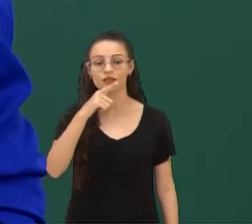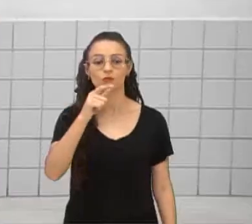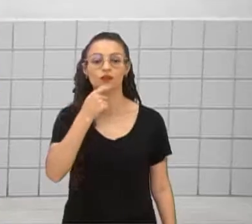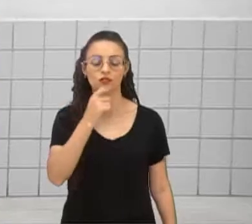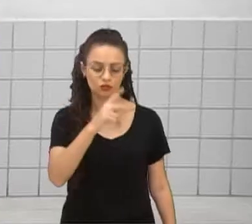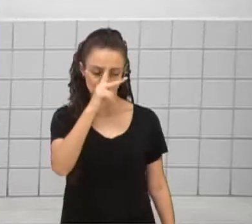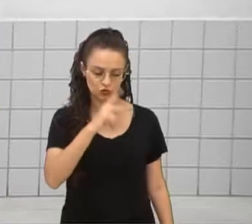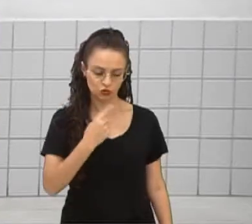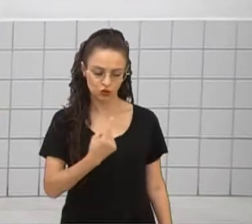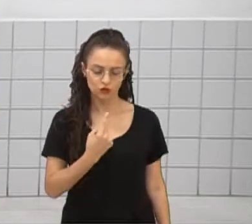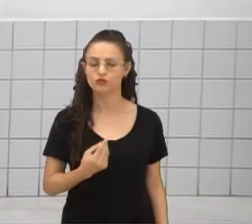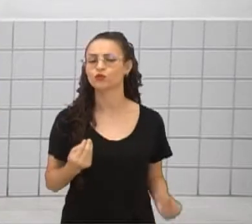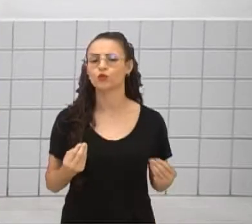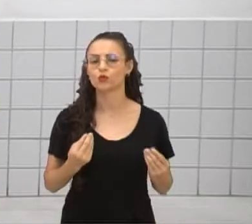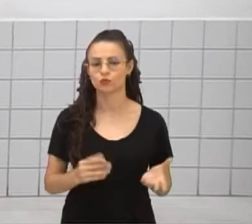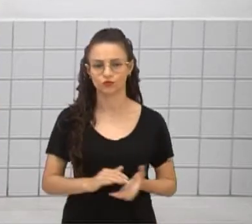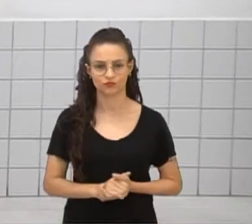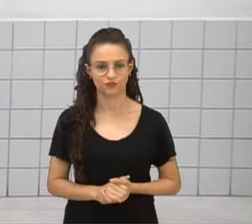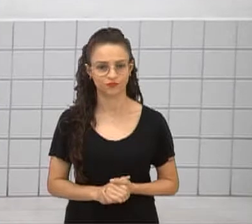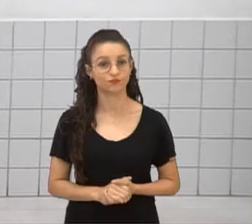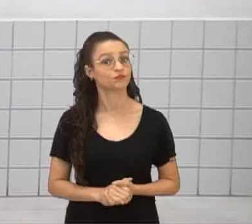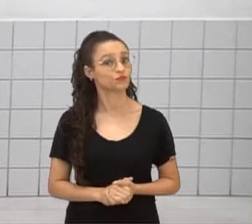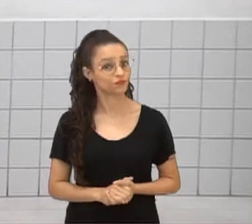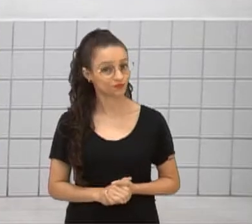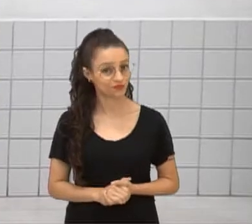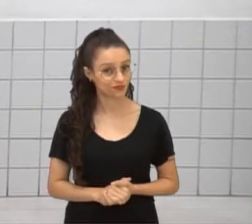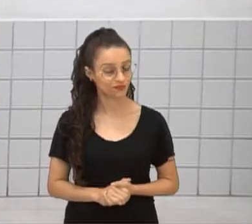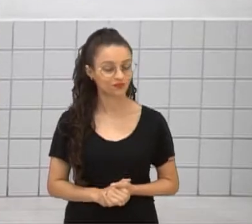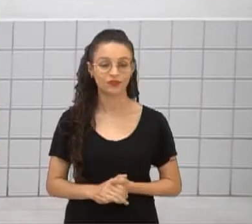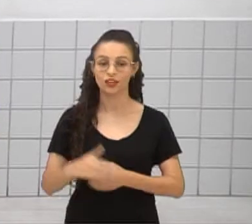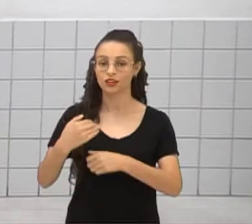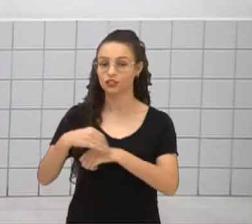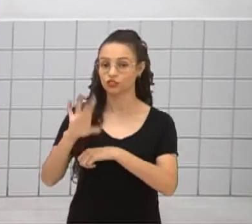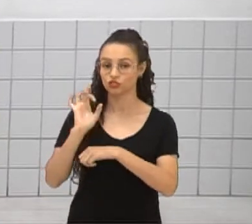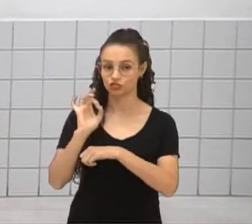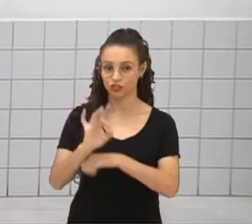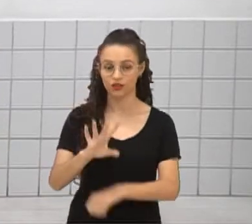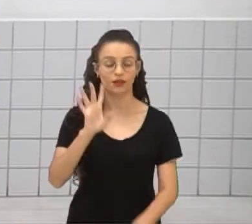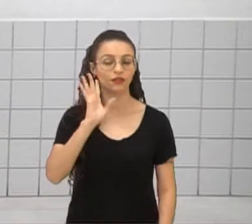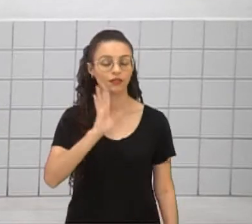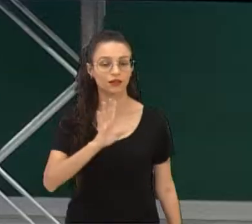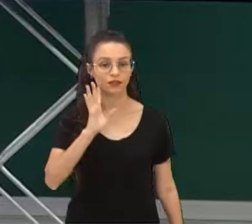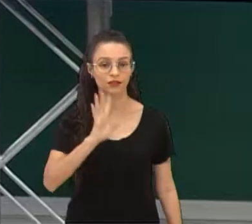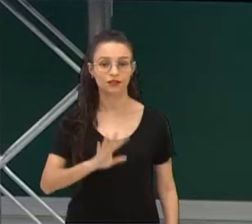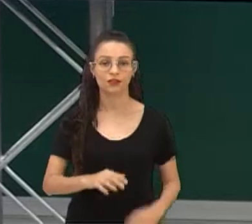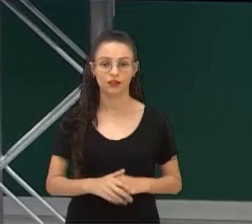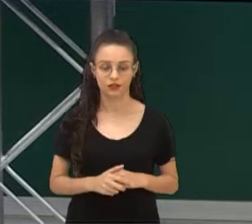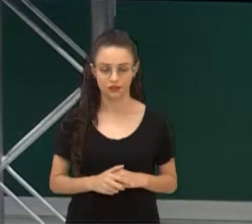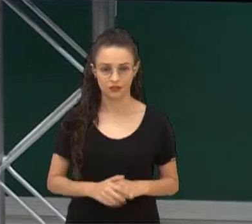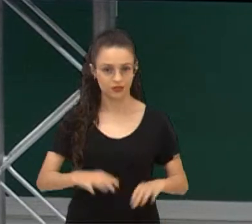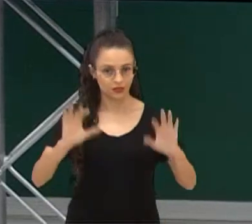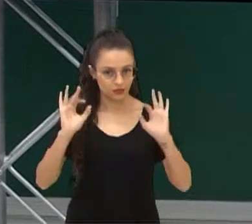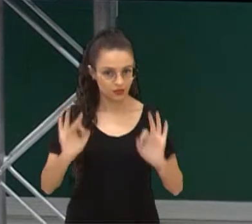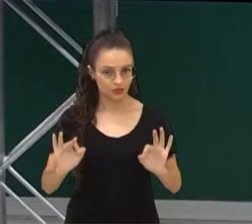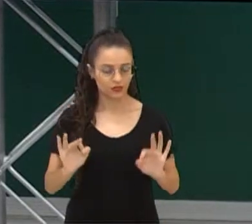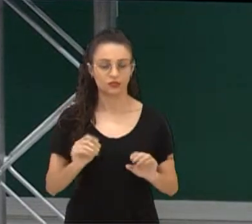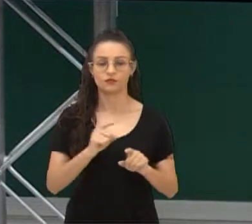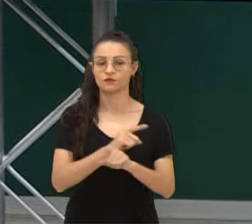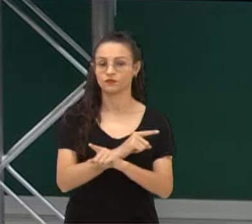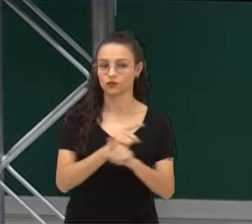quem sabe assim sim uma dica bacana é a com certeza